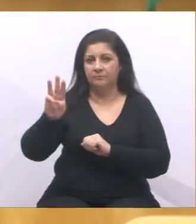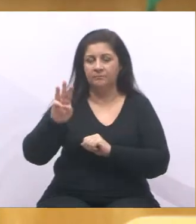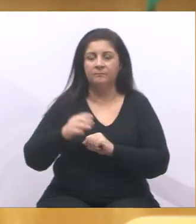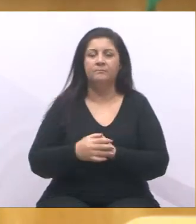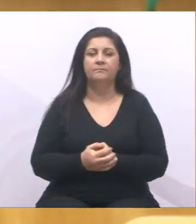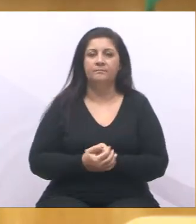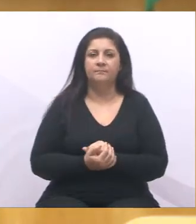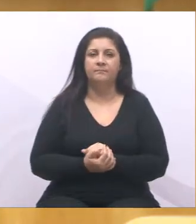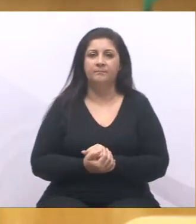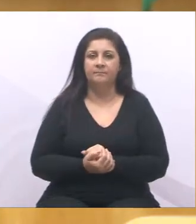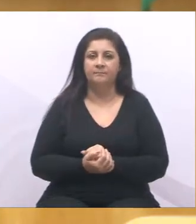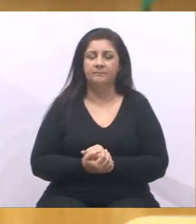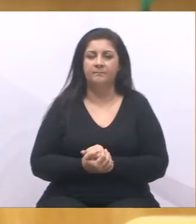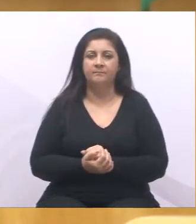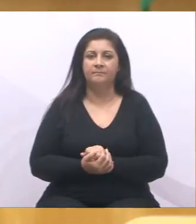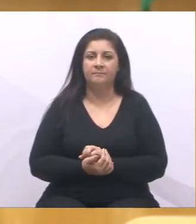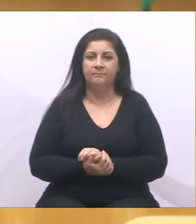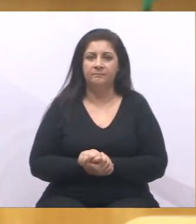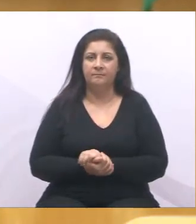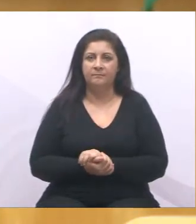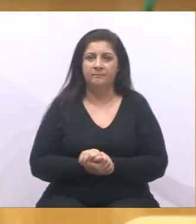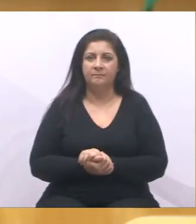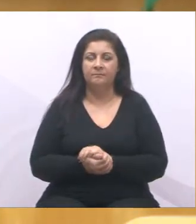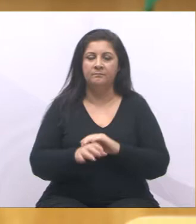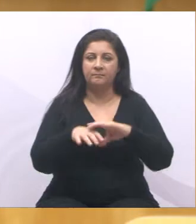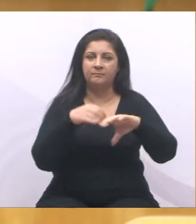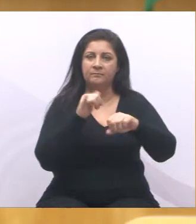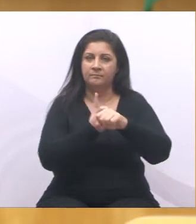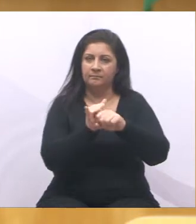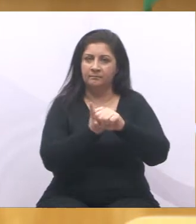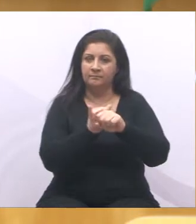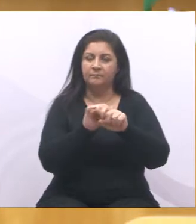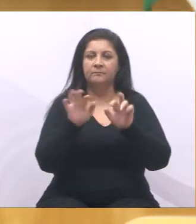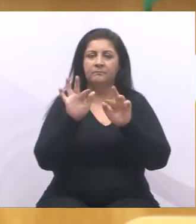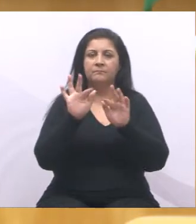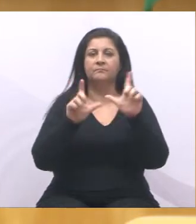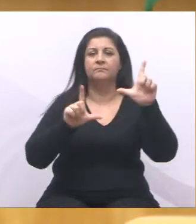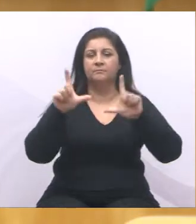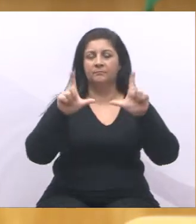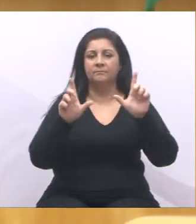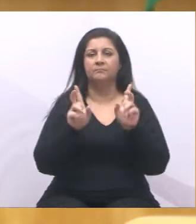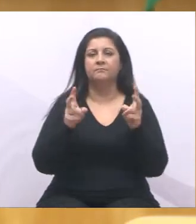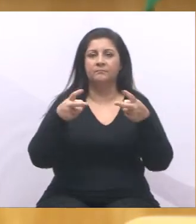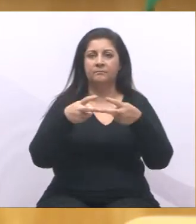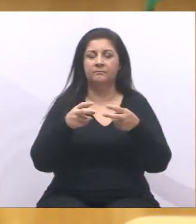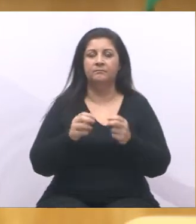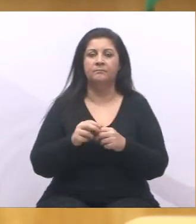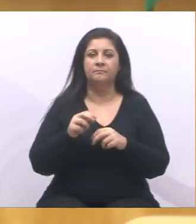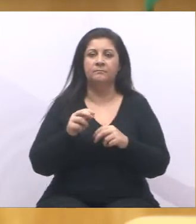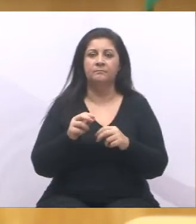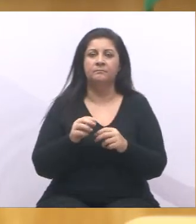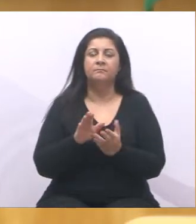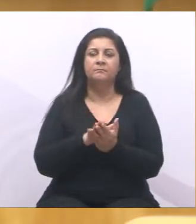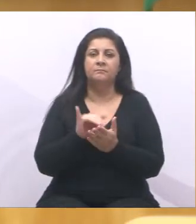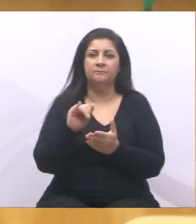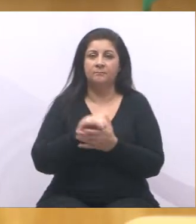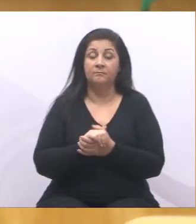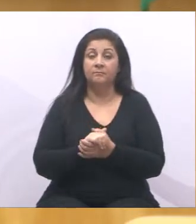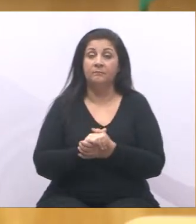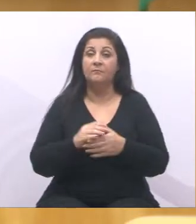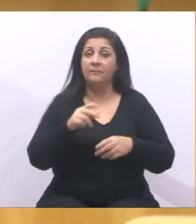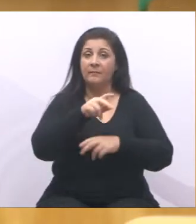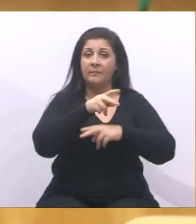Câmara Municipal de Jacareí e TV Câmara Jacareí e canal do YouTube da TV Câmara Jacareí. Preside esta sessão o